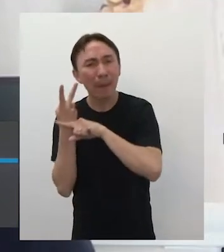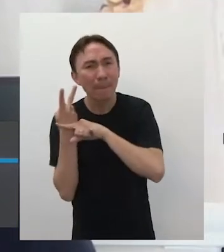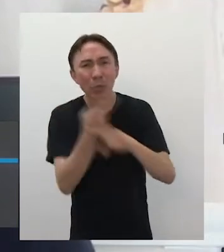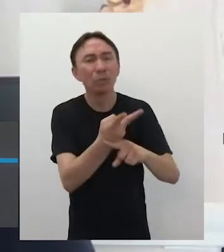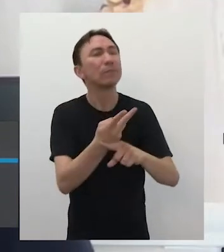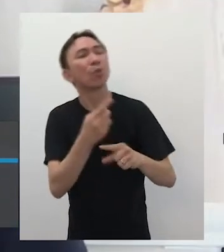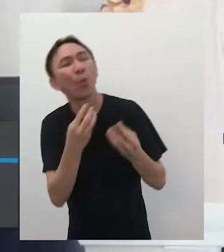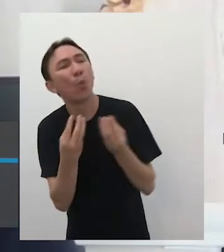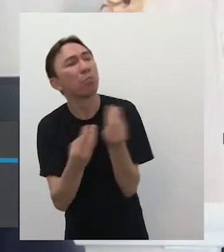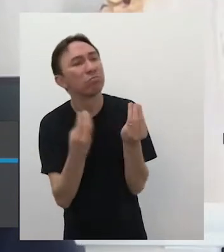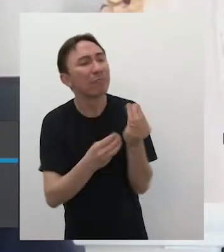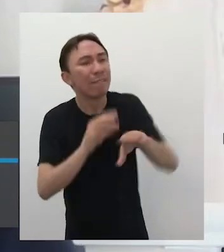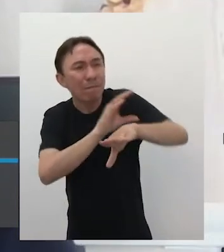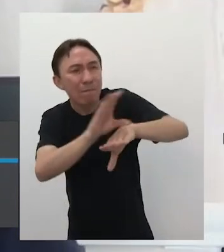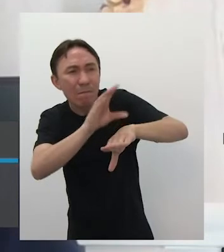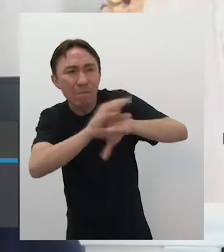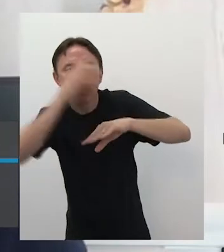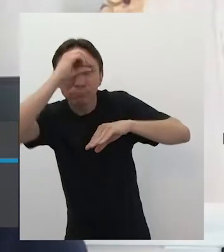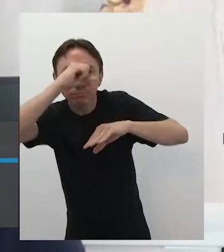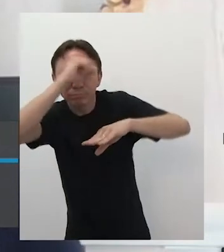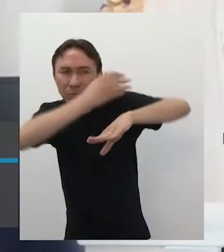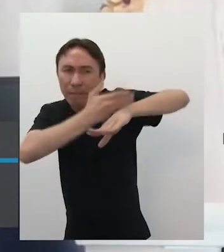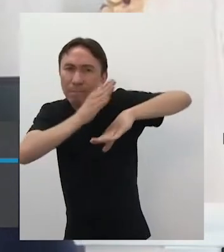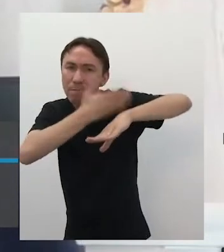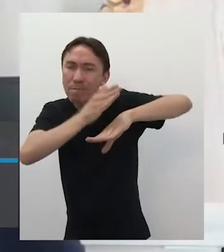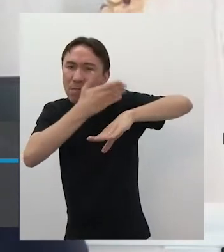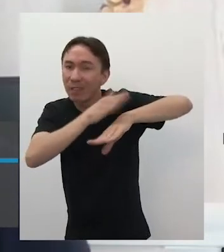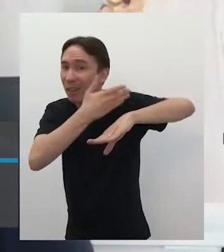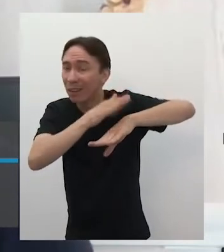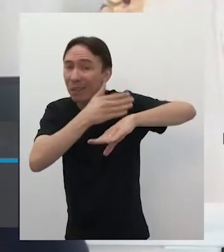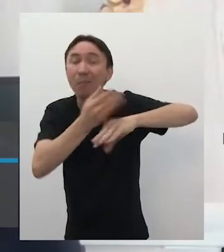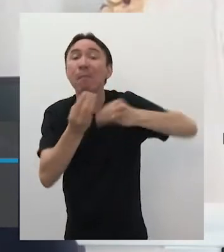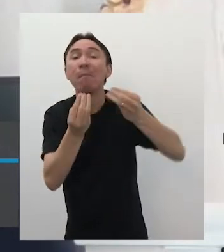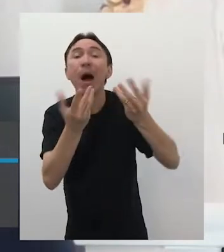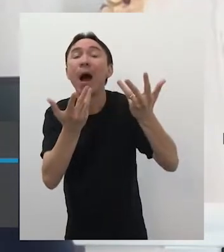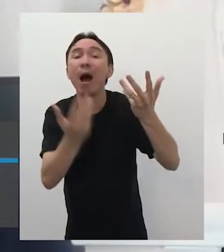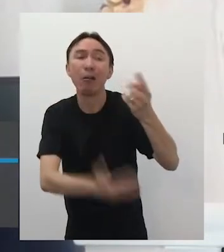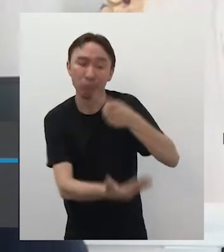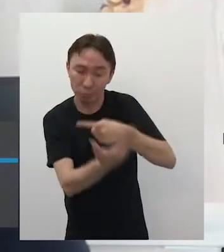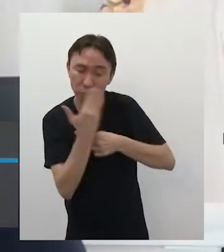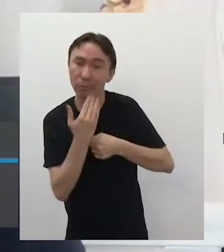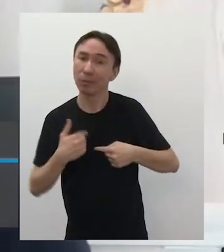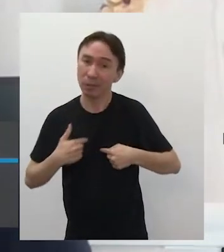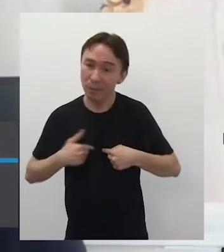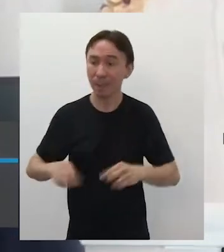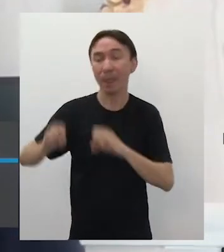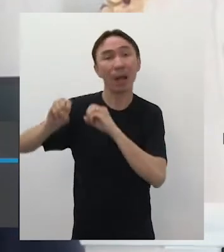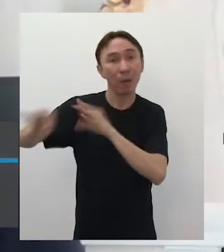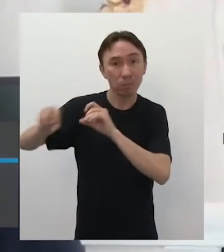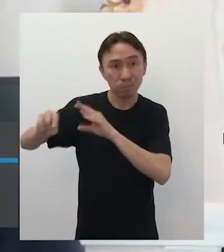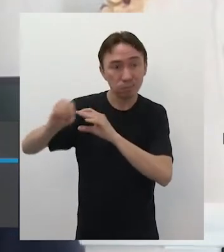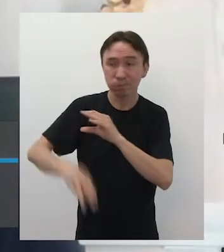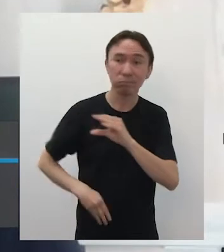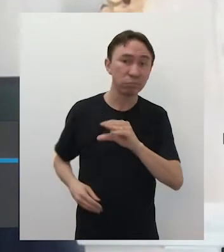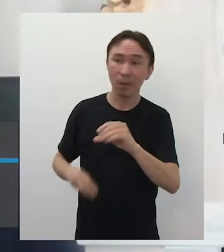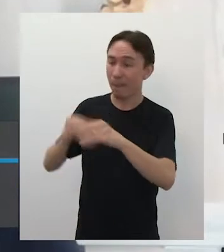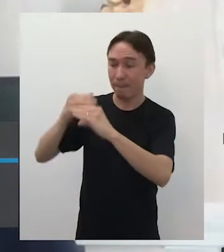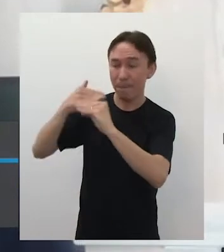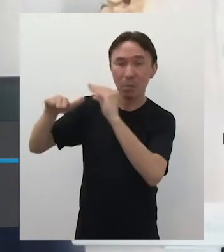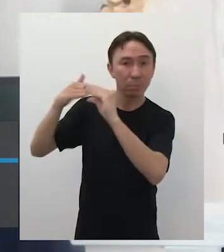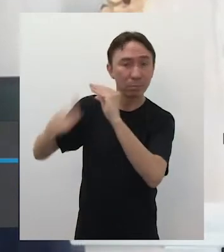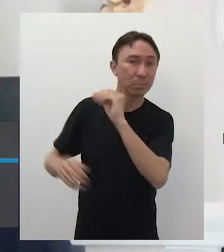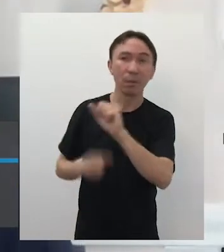período que precisou de mim muita aprendizagem. Então, eu fui